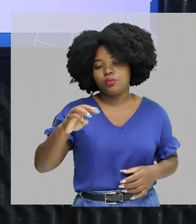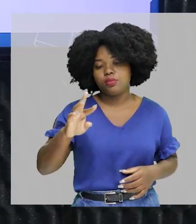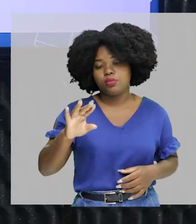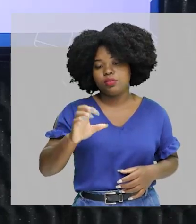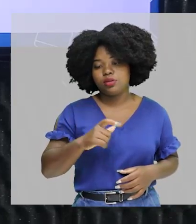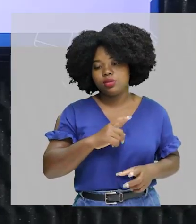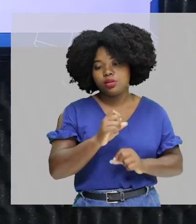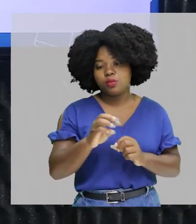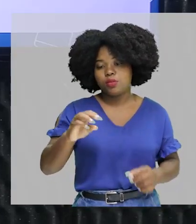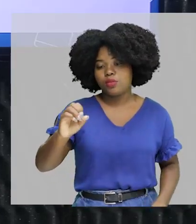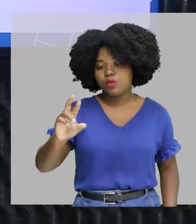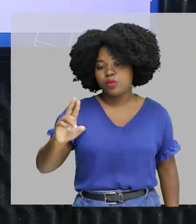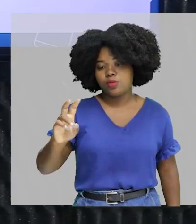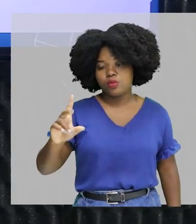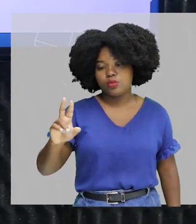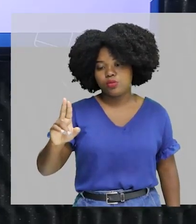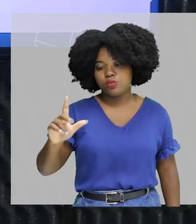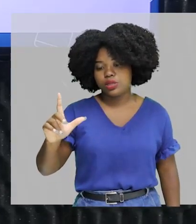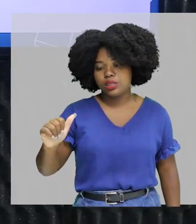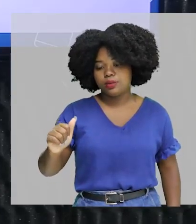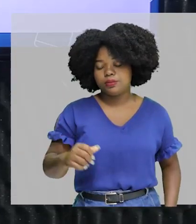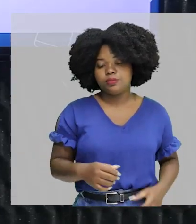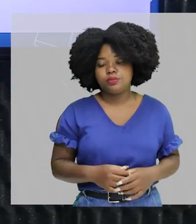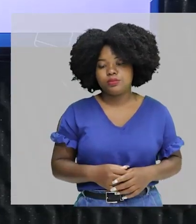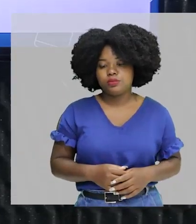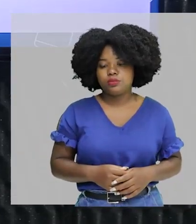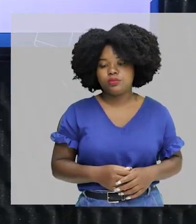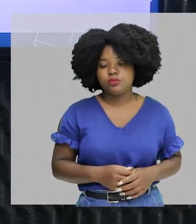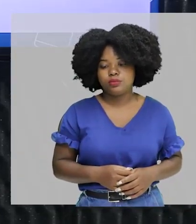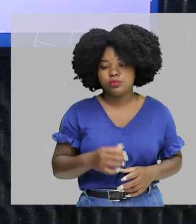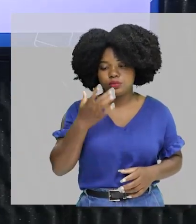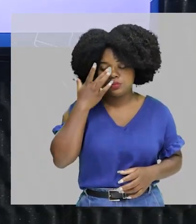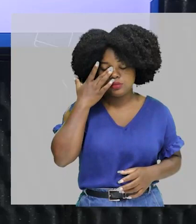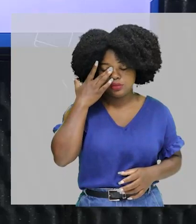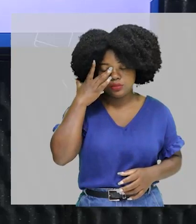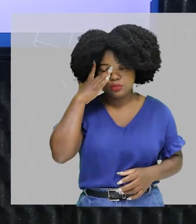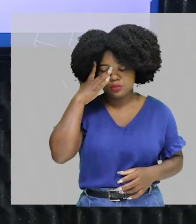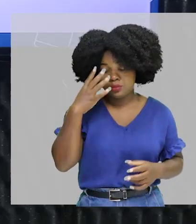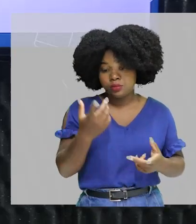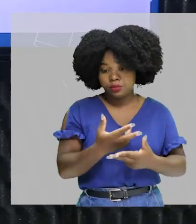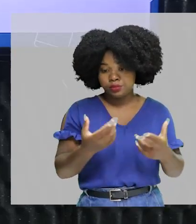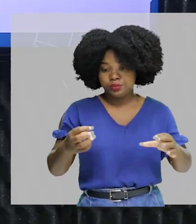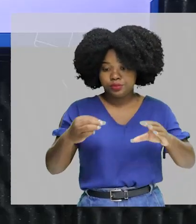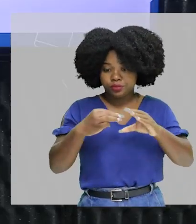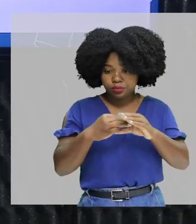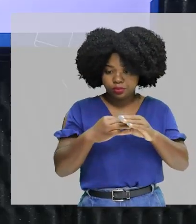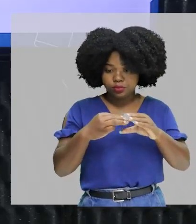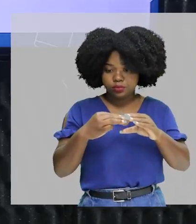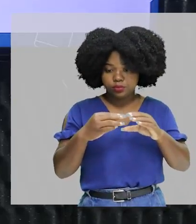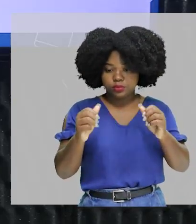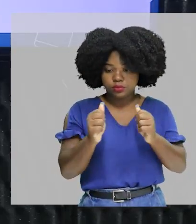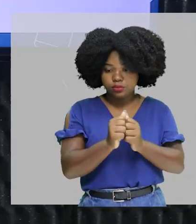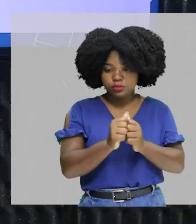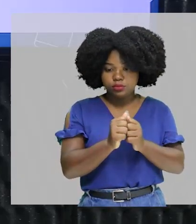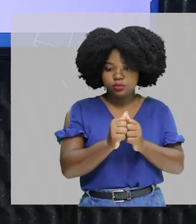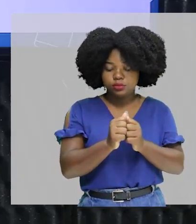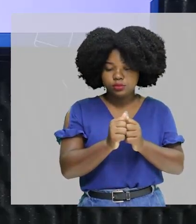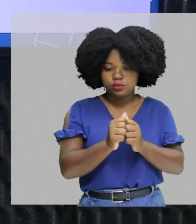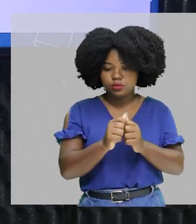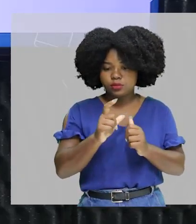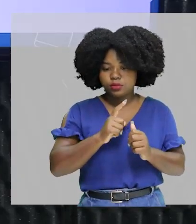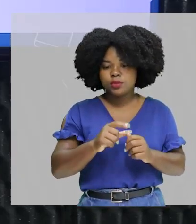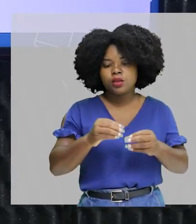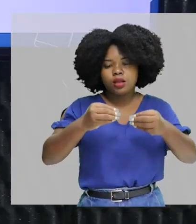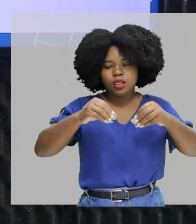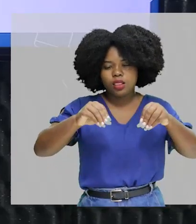de mórula. Então, essa mórula, que é um monte de células juntas, começa a acumular um líquido. Esse